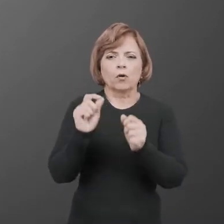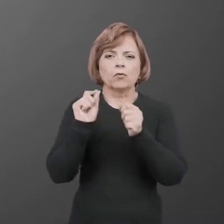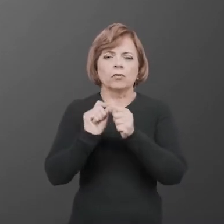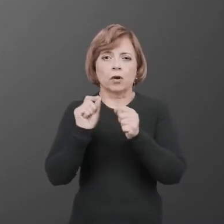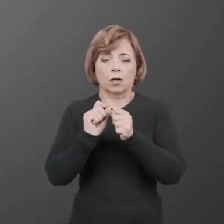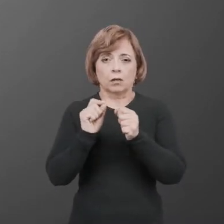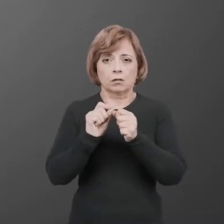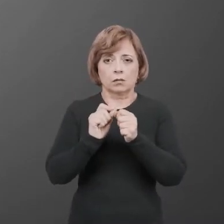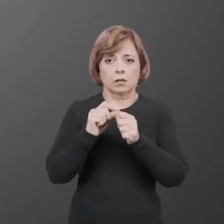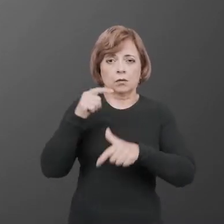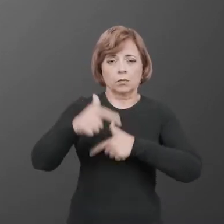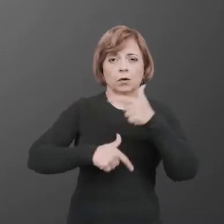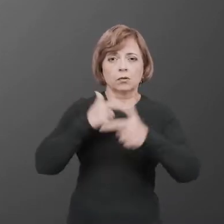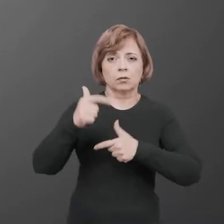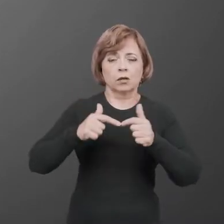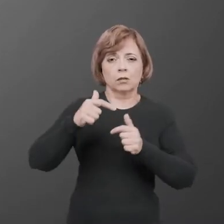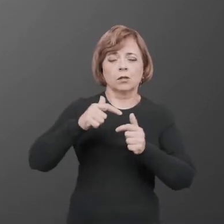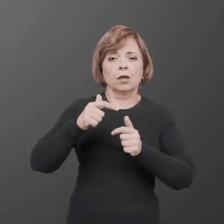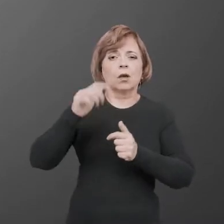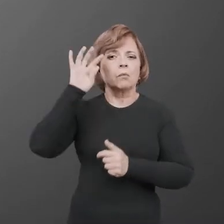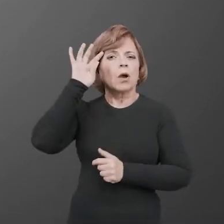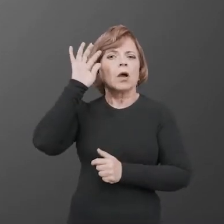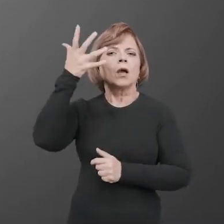atuarmos com resolutividade,